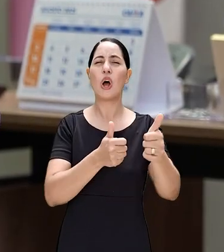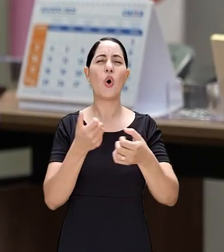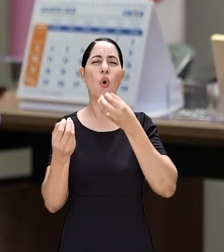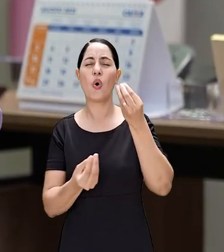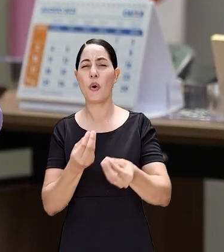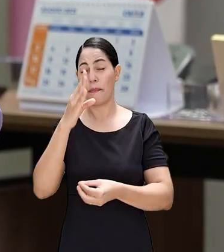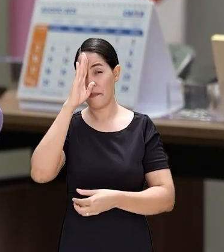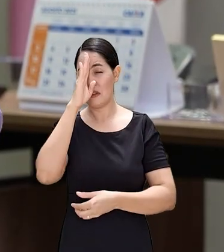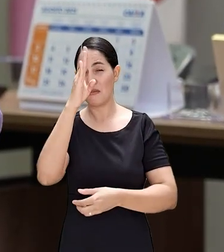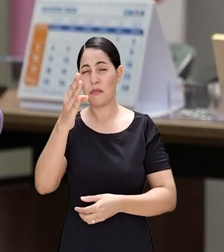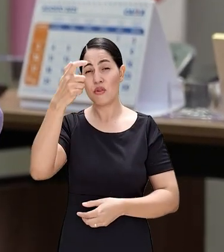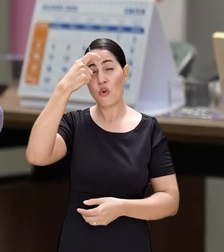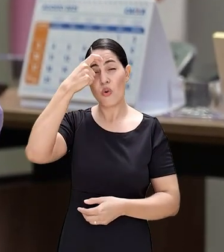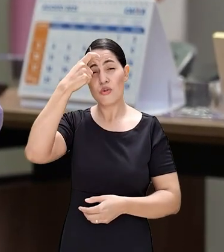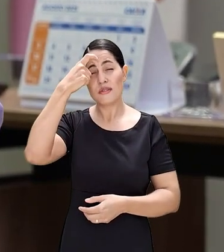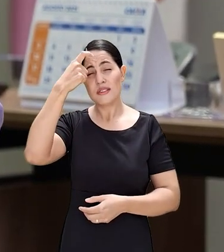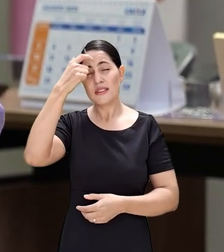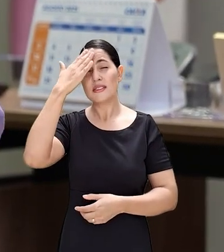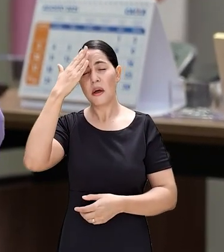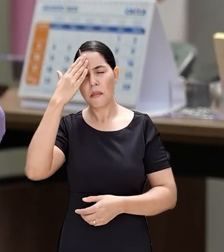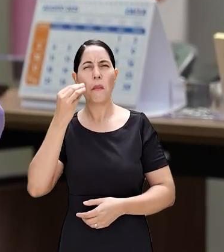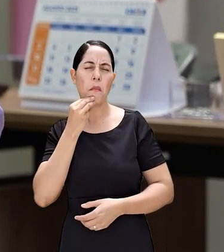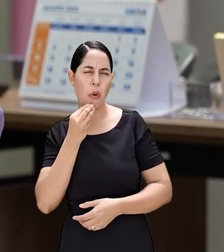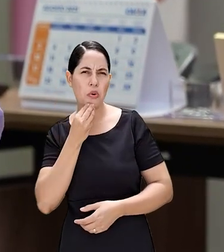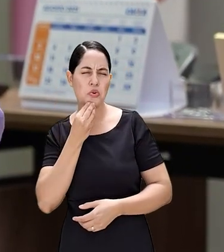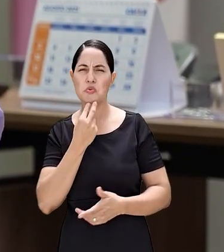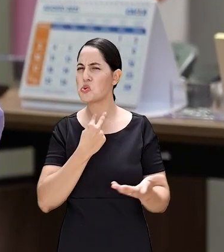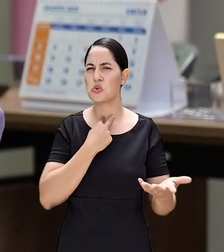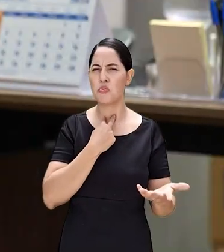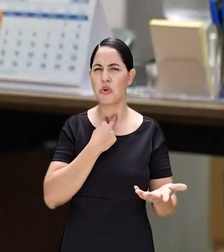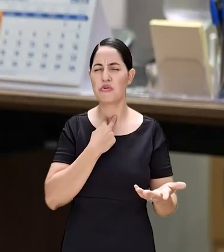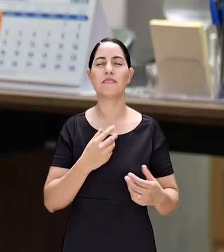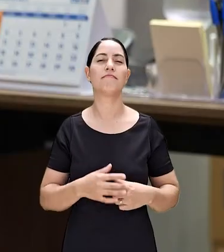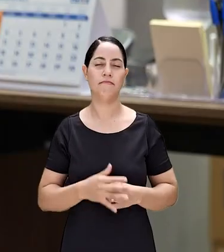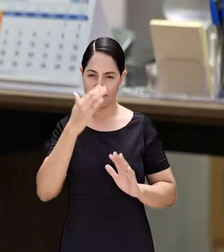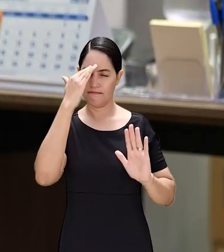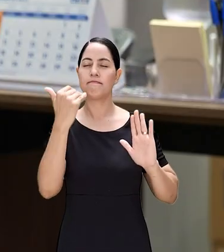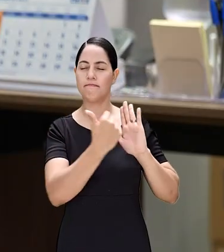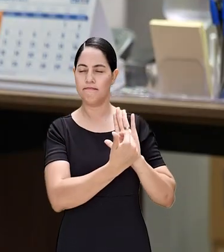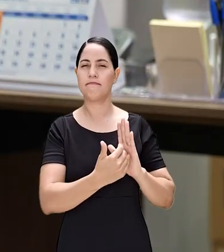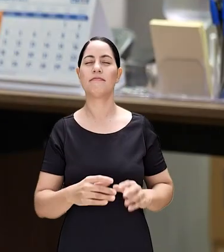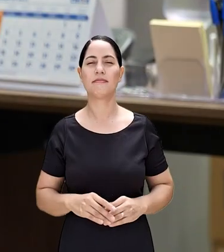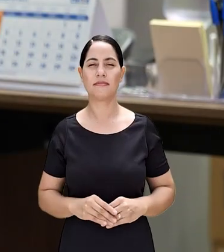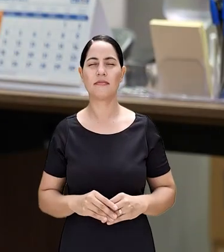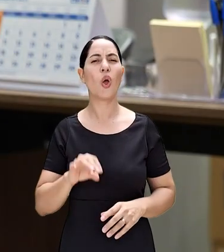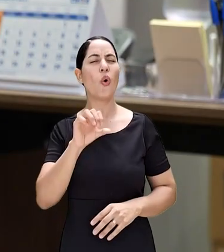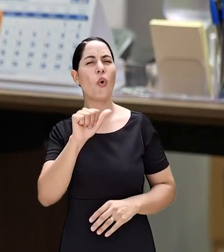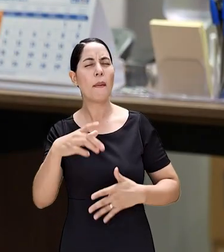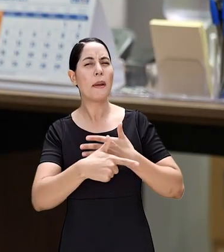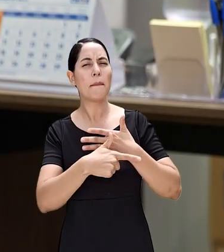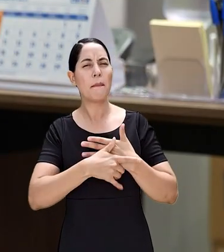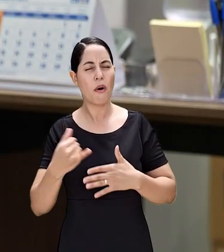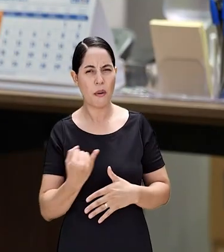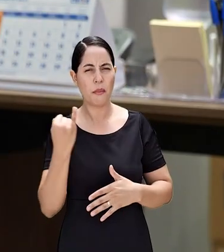ter a plena consciência do que ele pode e o que ele não pode, que viola as nossas normas. A OAB tem um papel importante na regulação da